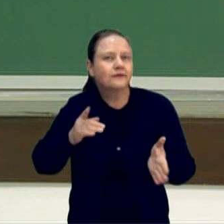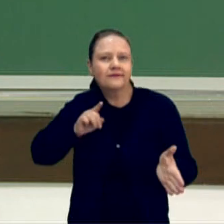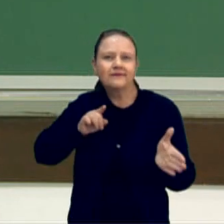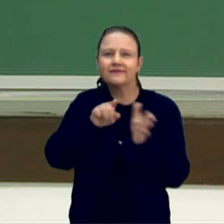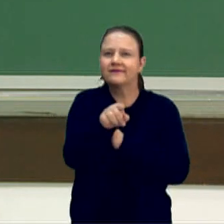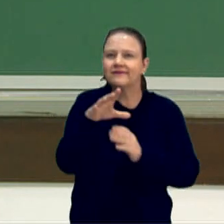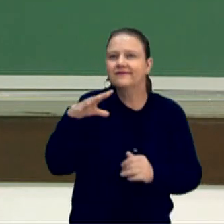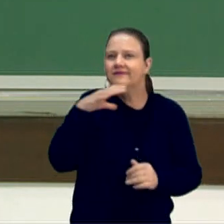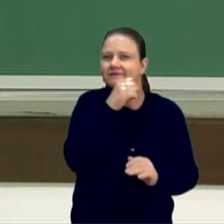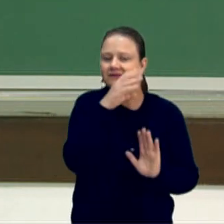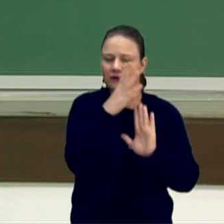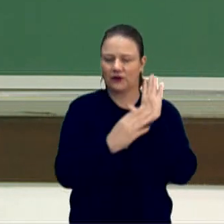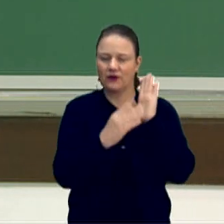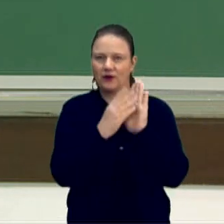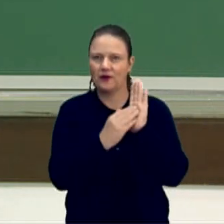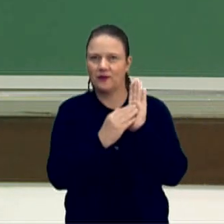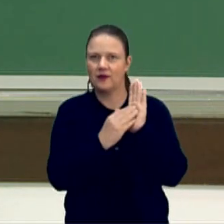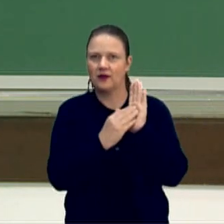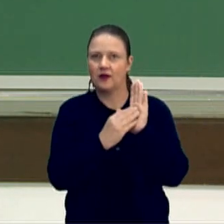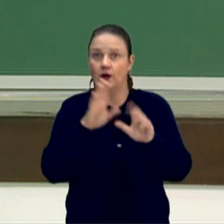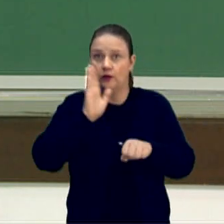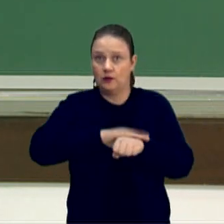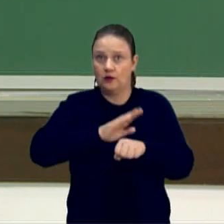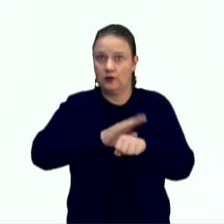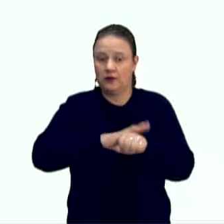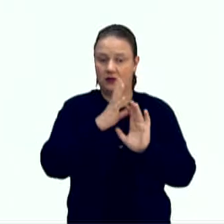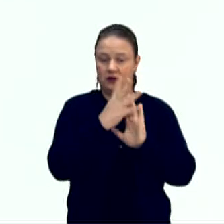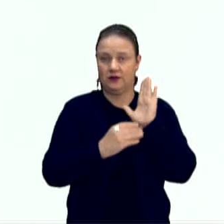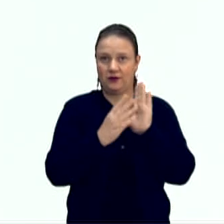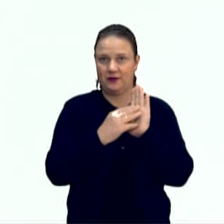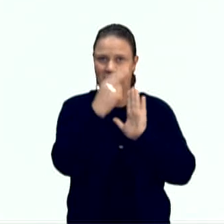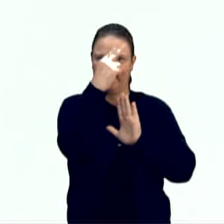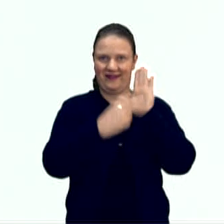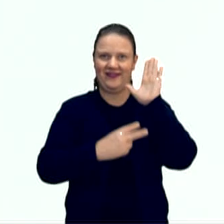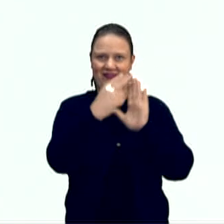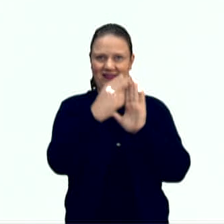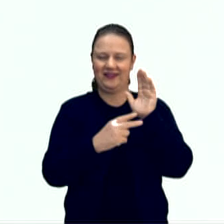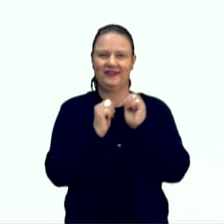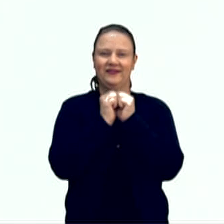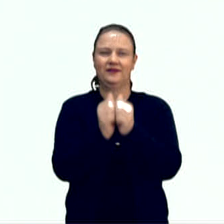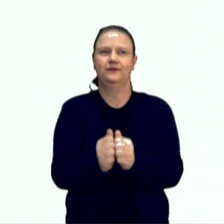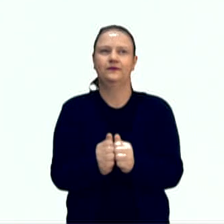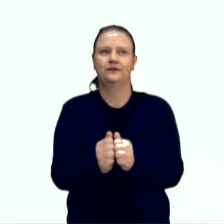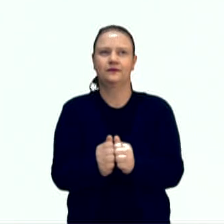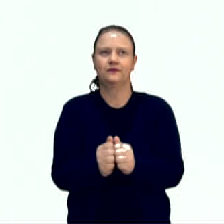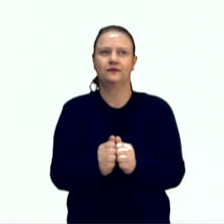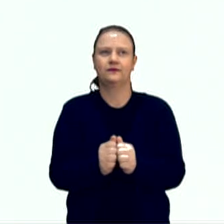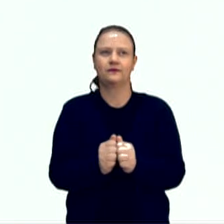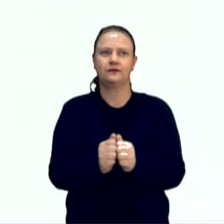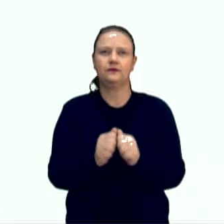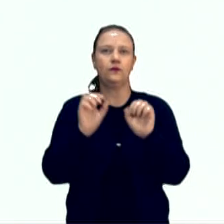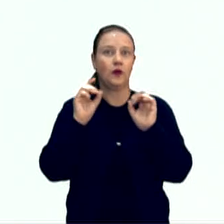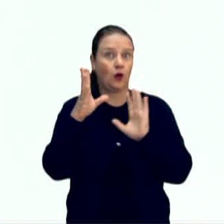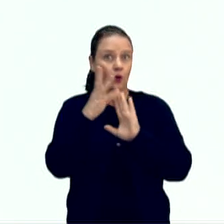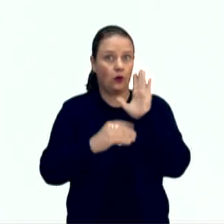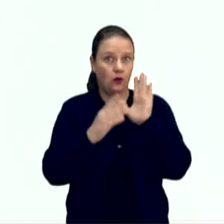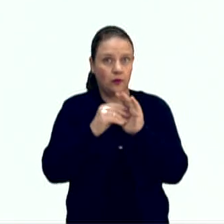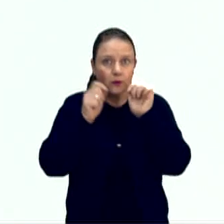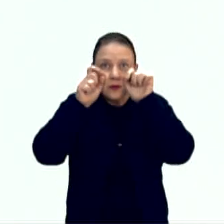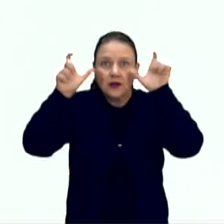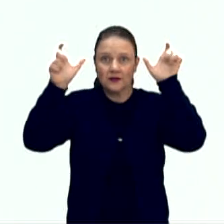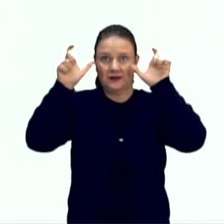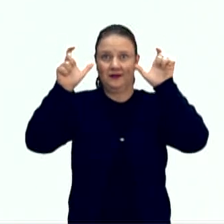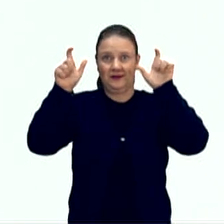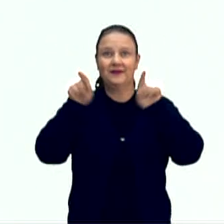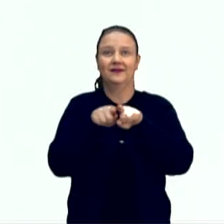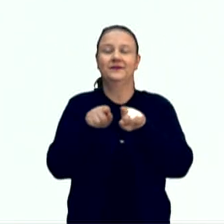você copiar aí e responder. Enquanto você copia, eu vou ler com você, tá bom? Não é um ditado, tá? Você vai copiando e preste atenção no que eu